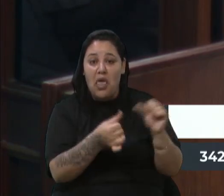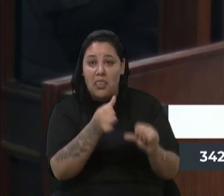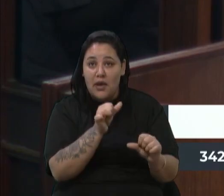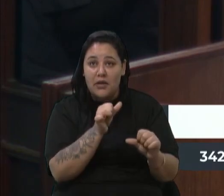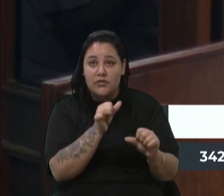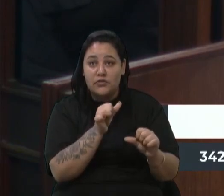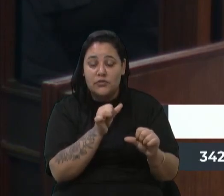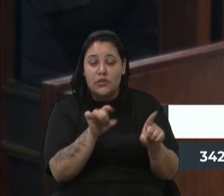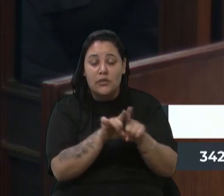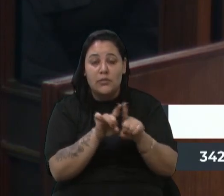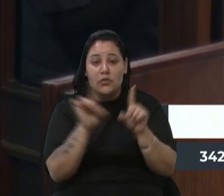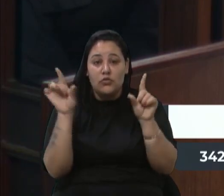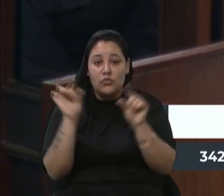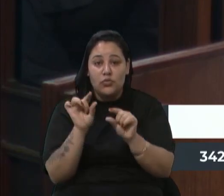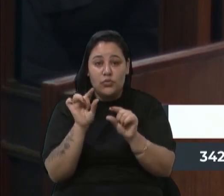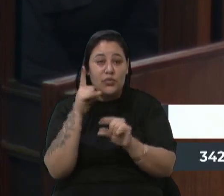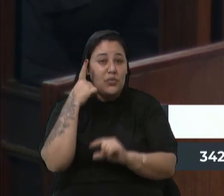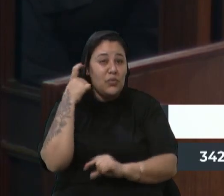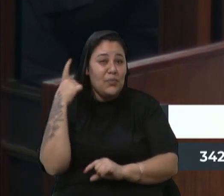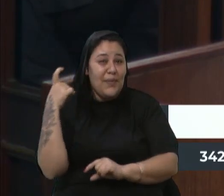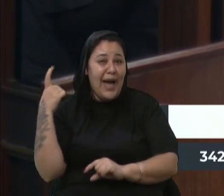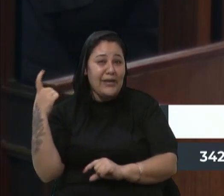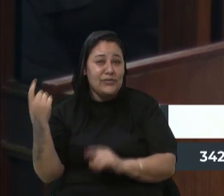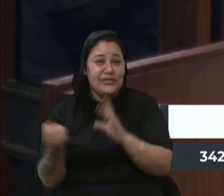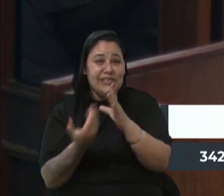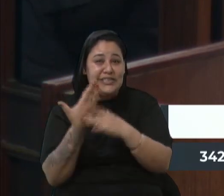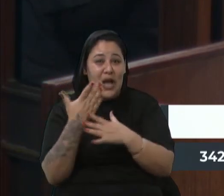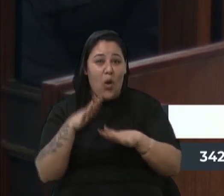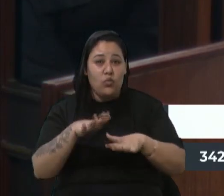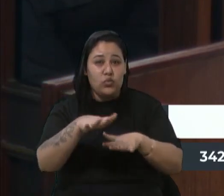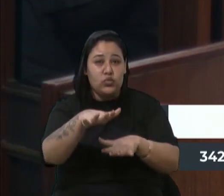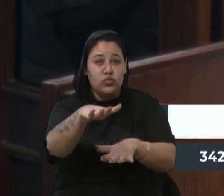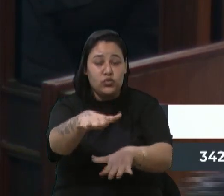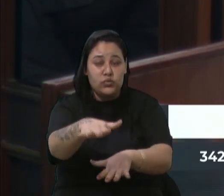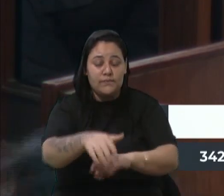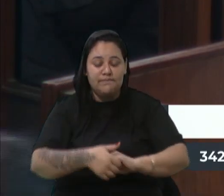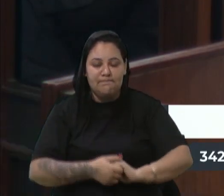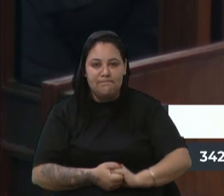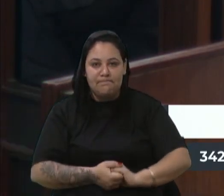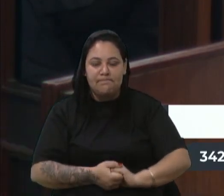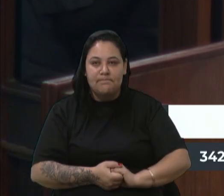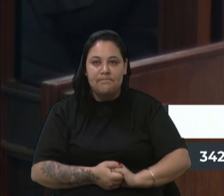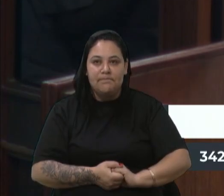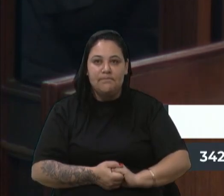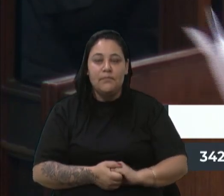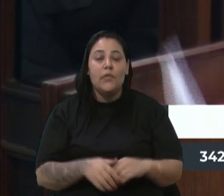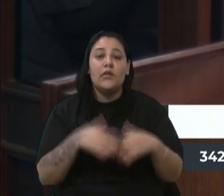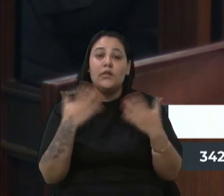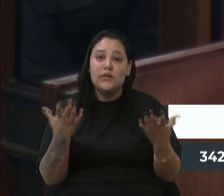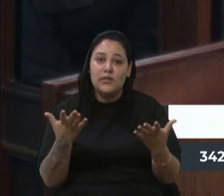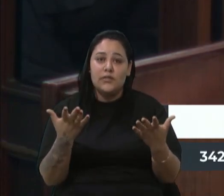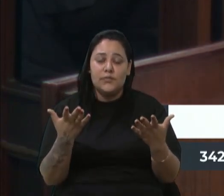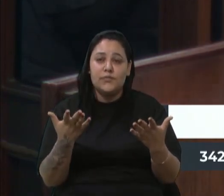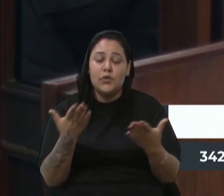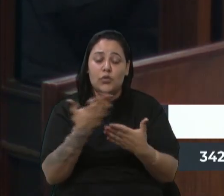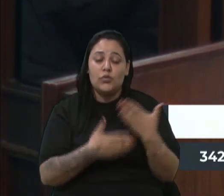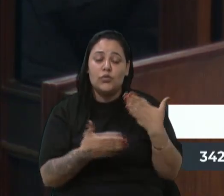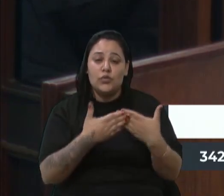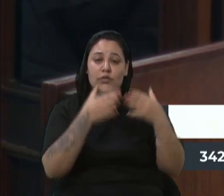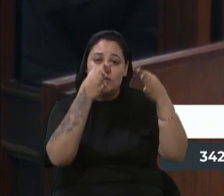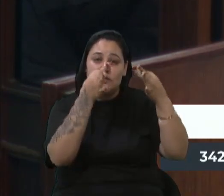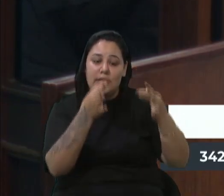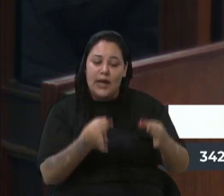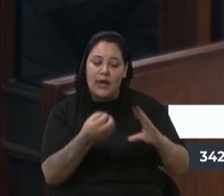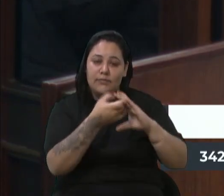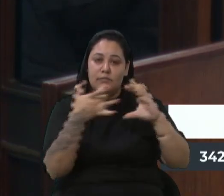como na redução de ruído gerado pelo tráfego em marcha lenta. Então, pessoal, tudo isso que a gente trouxe aqui,